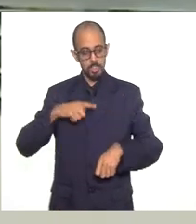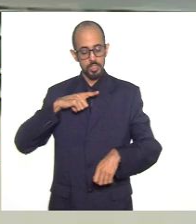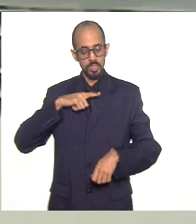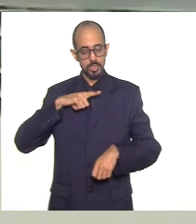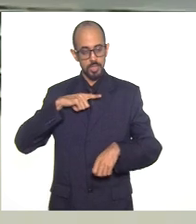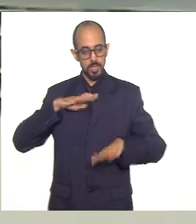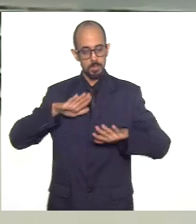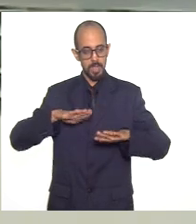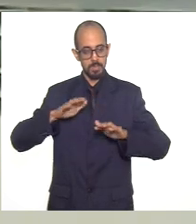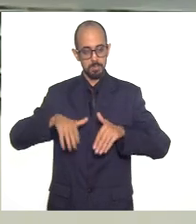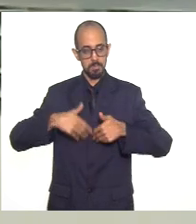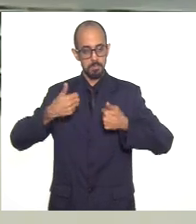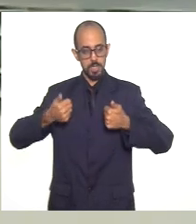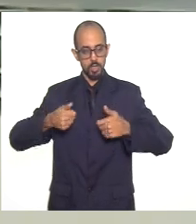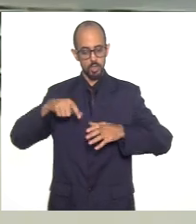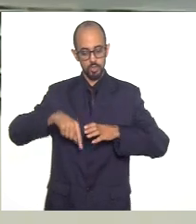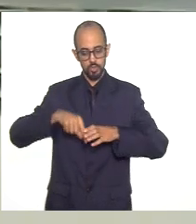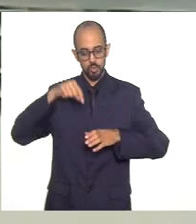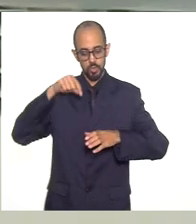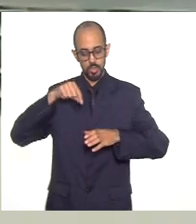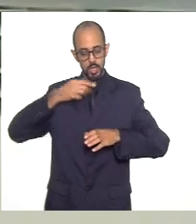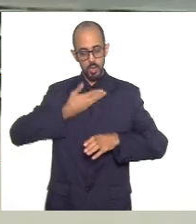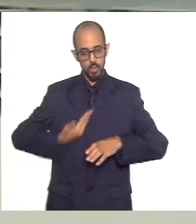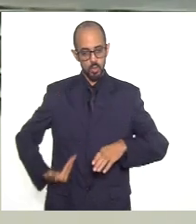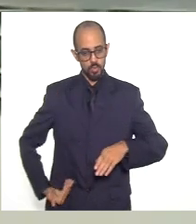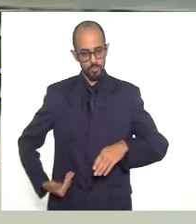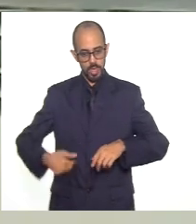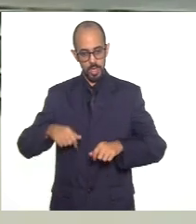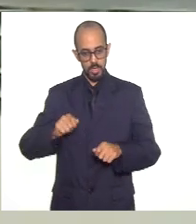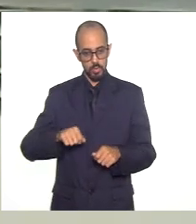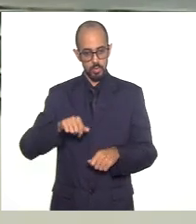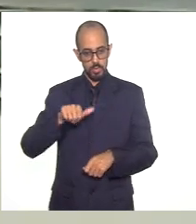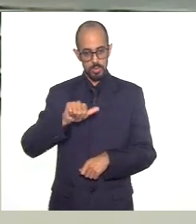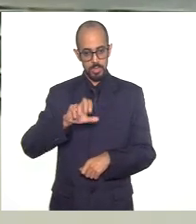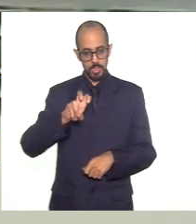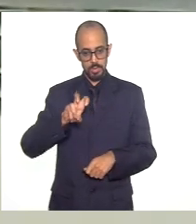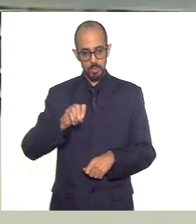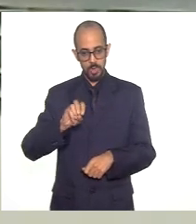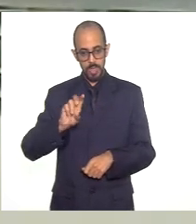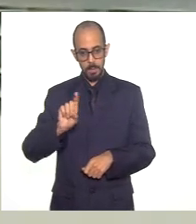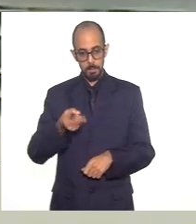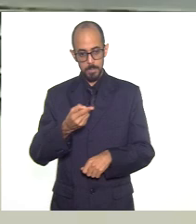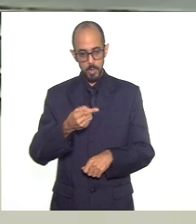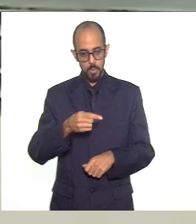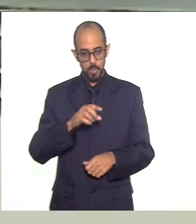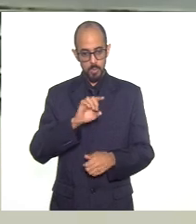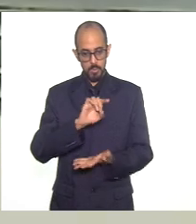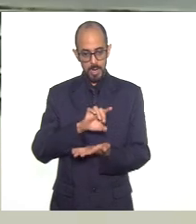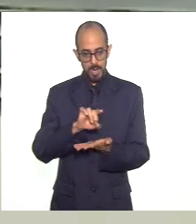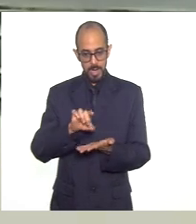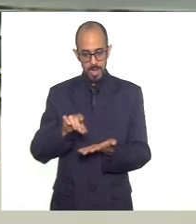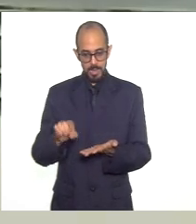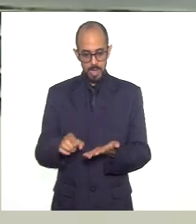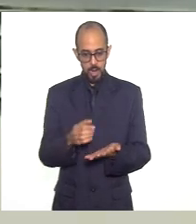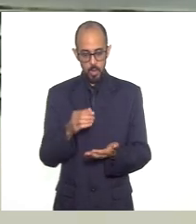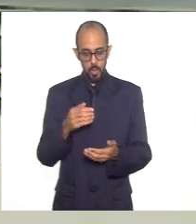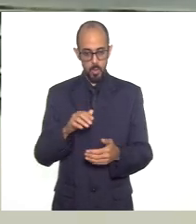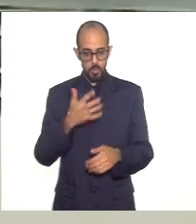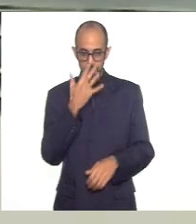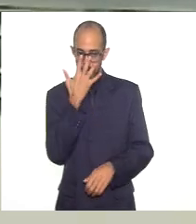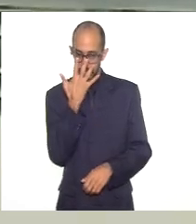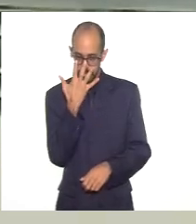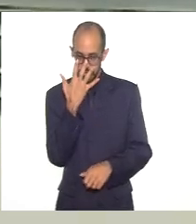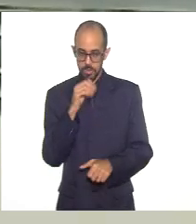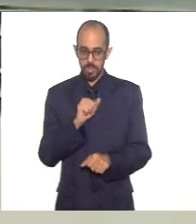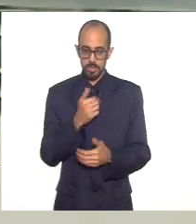é preferir o governo distribuir 150 mil reais para cada agremiação